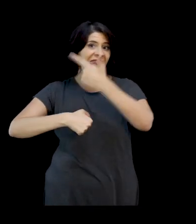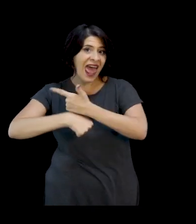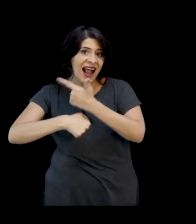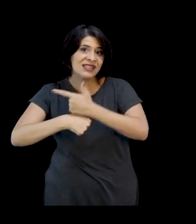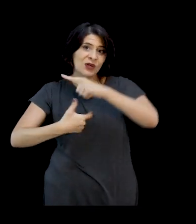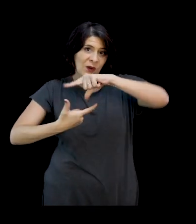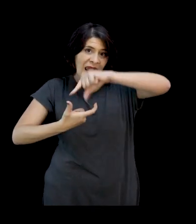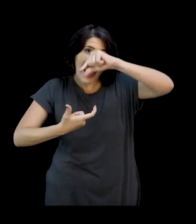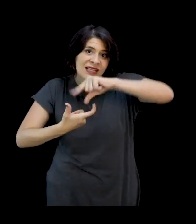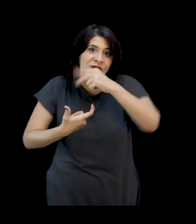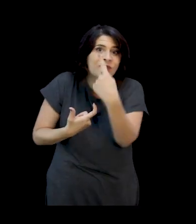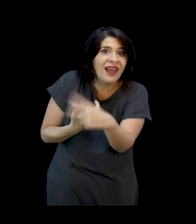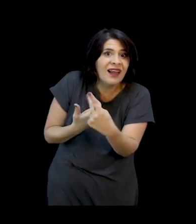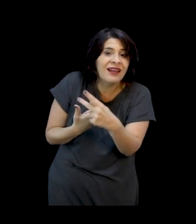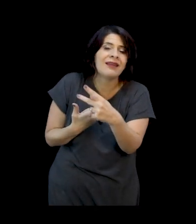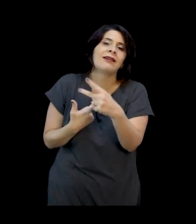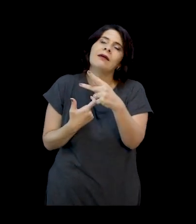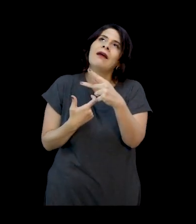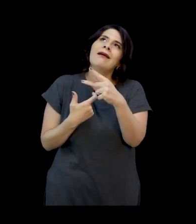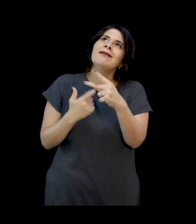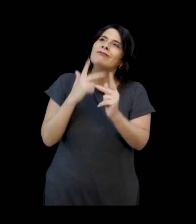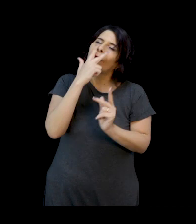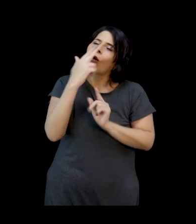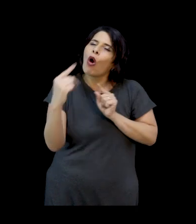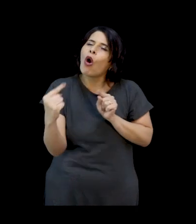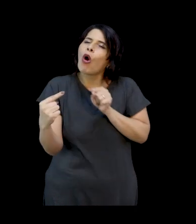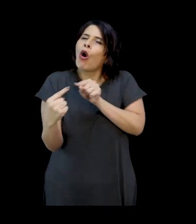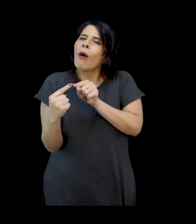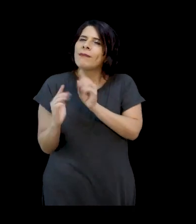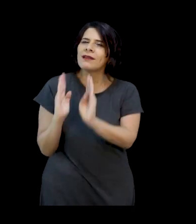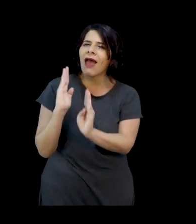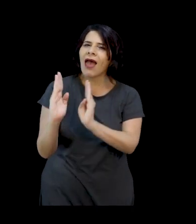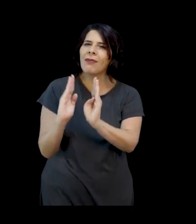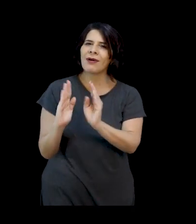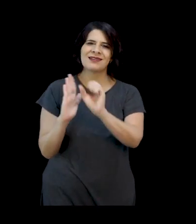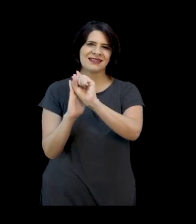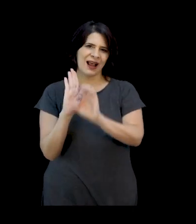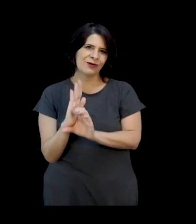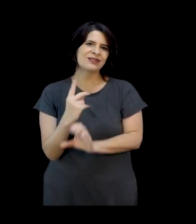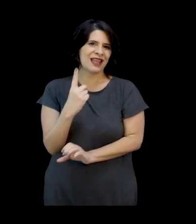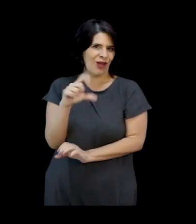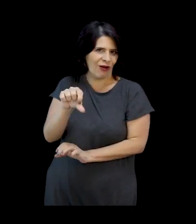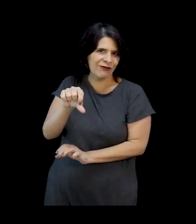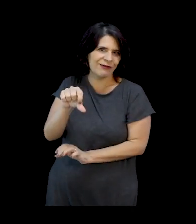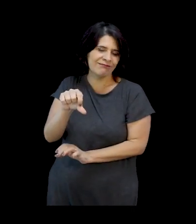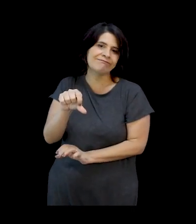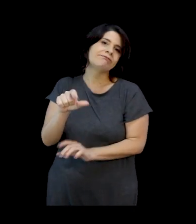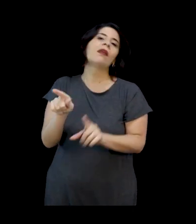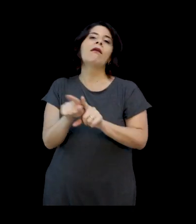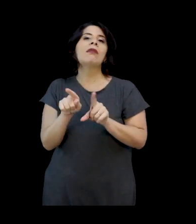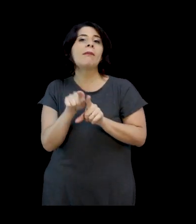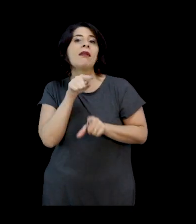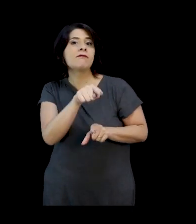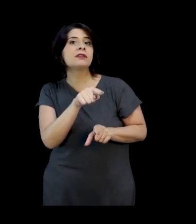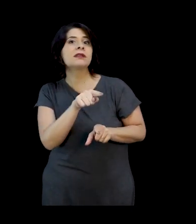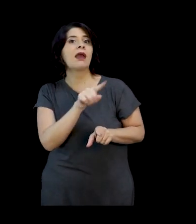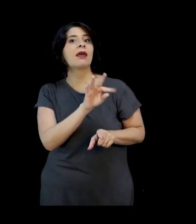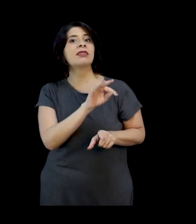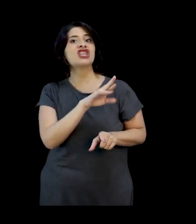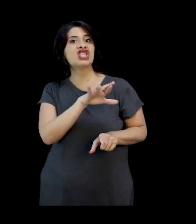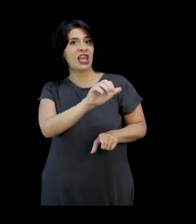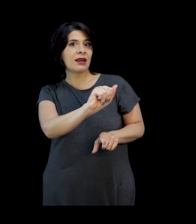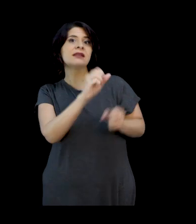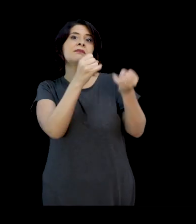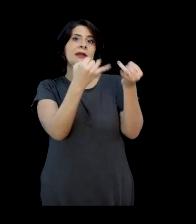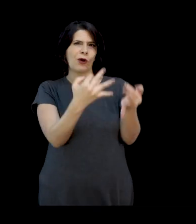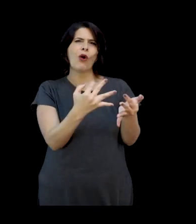do século XIX e lhe valeu, de certa maneira, como você, Teixeira, indica no ensaio que vem